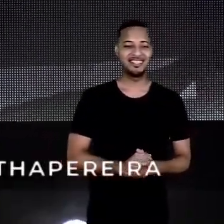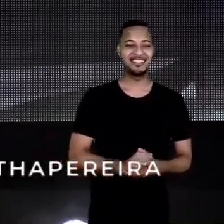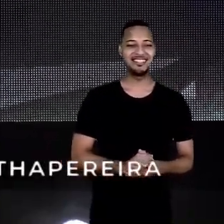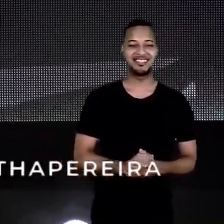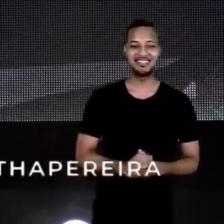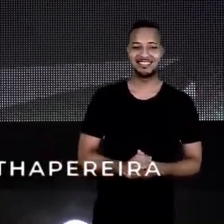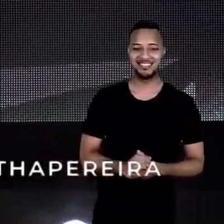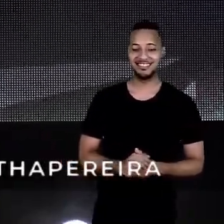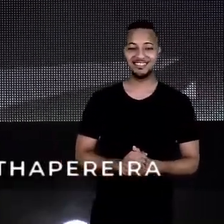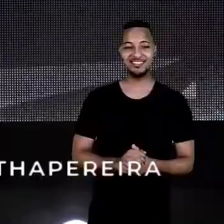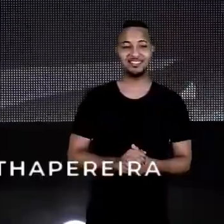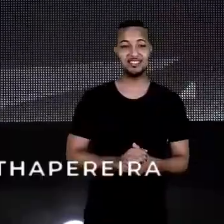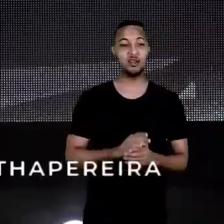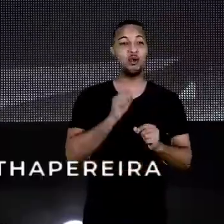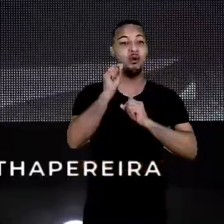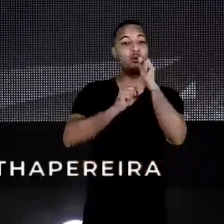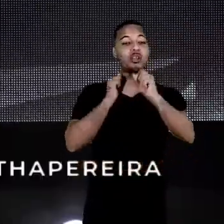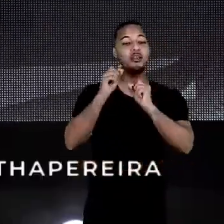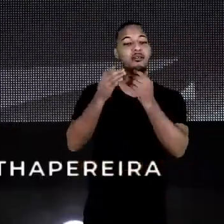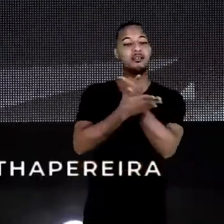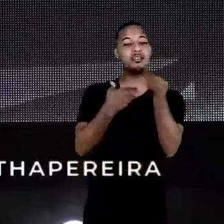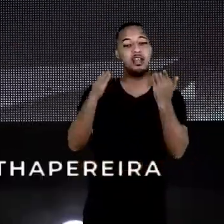Aquilo que você prioriza, prioriza você.